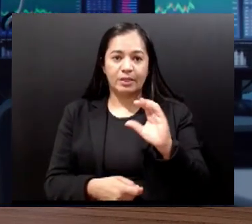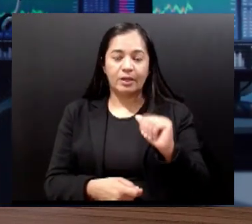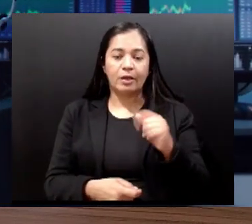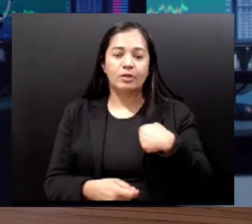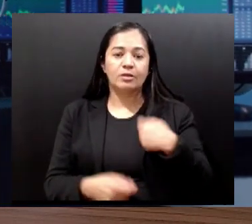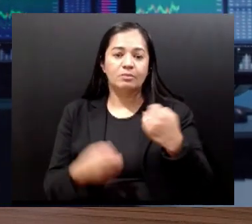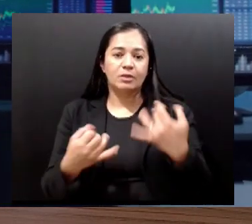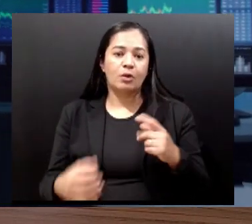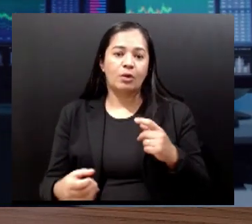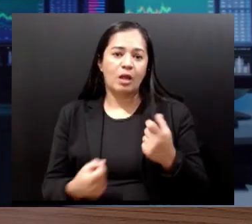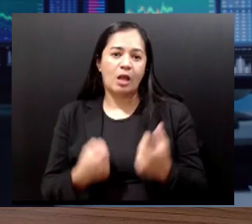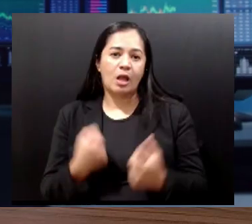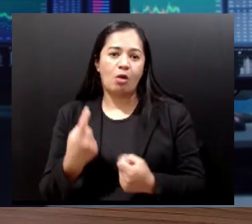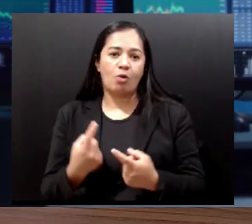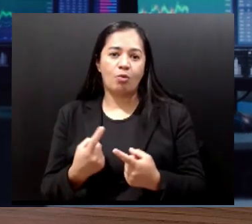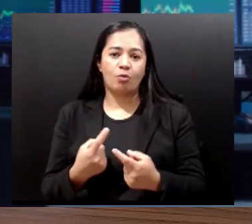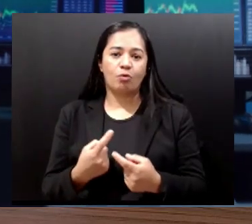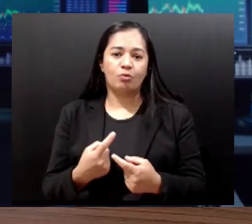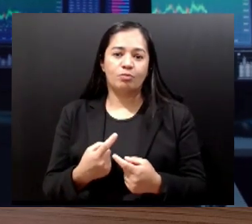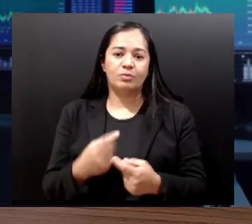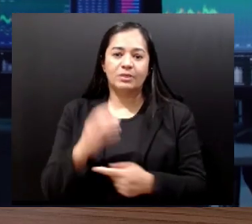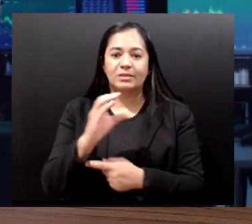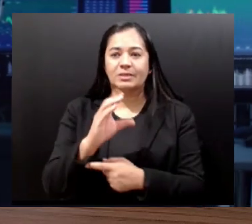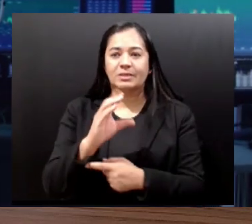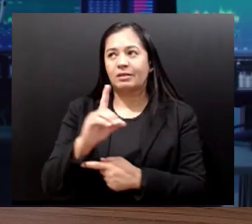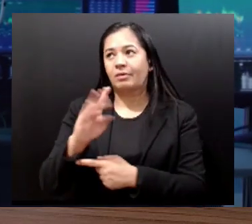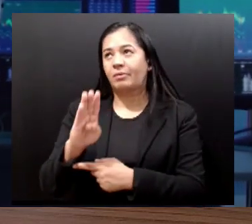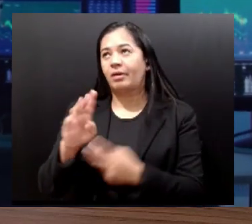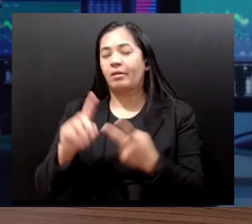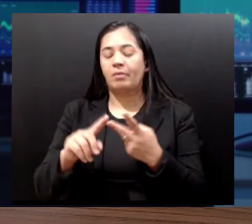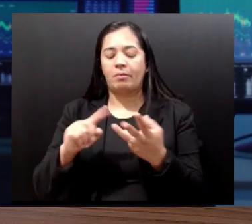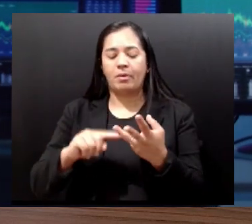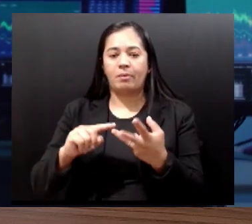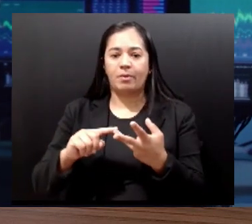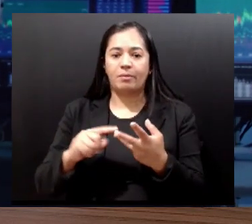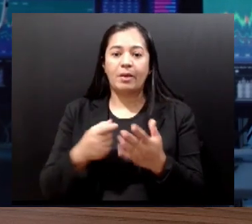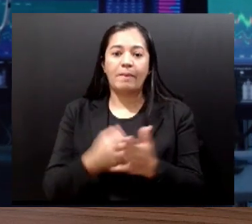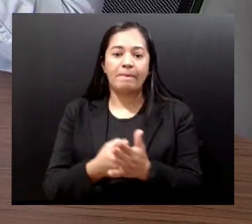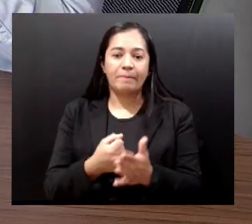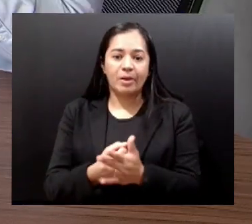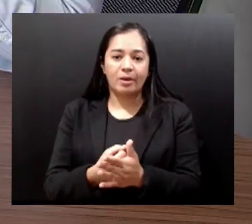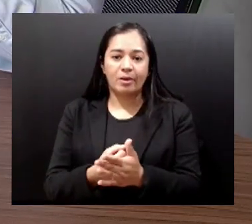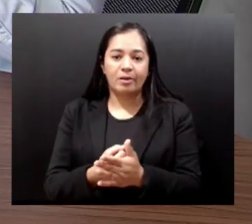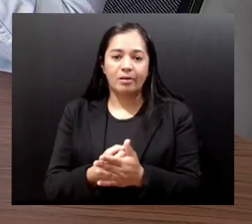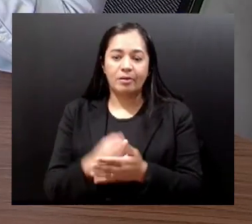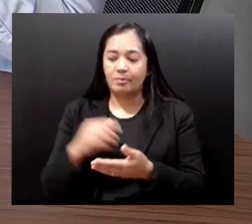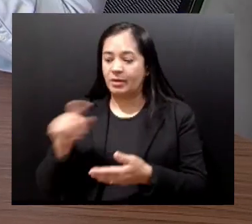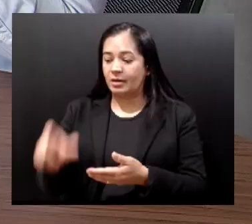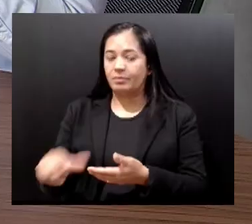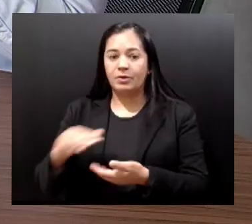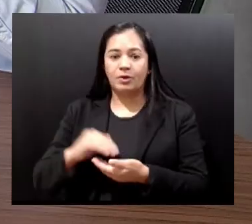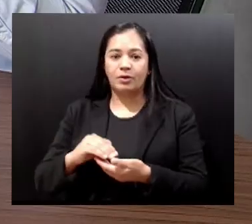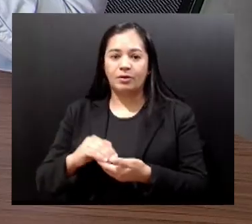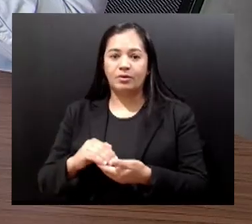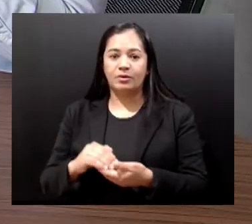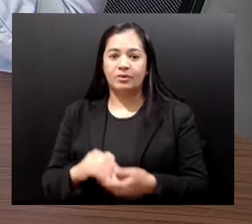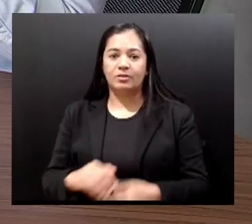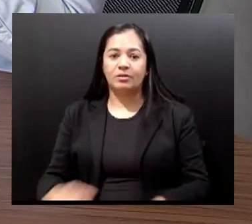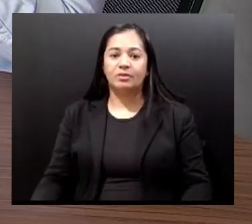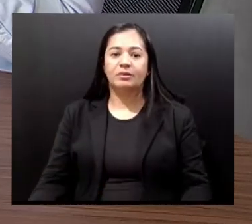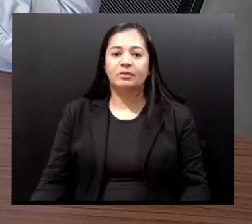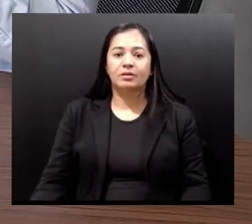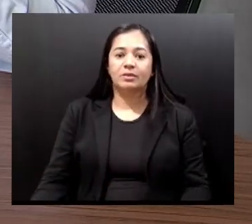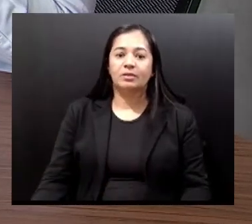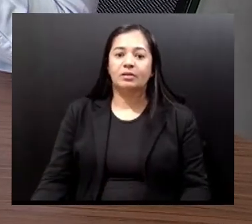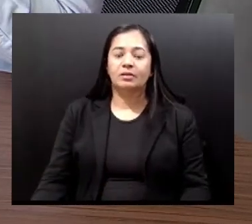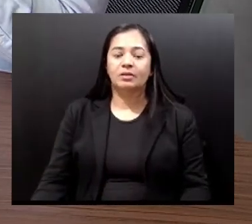fixas, CDBs, CRIs e CRAs, que eles pagam para o poupador não uma taxa predeterminada, eles vão pagar o